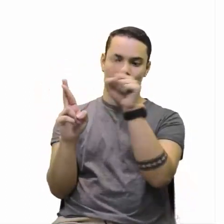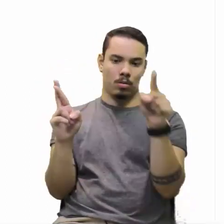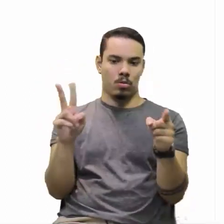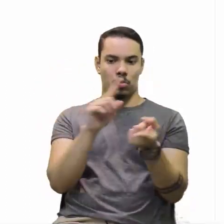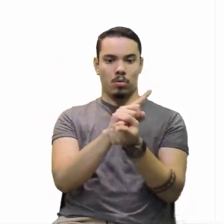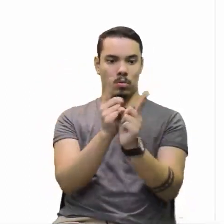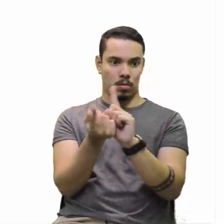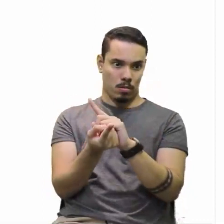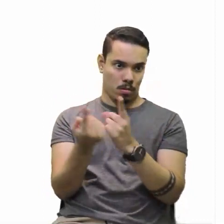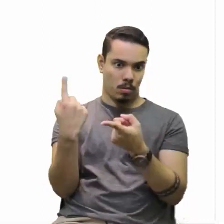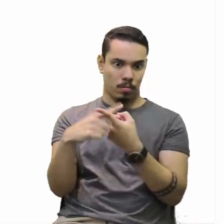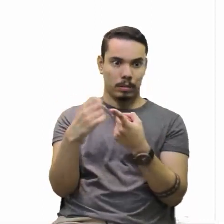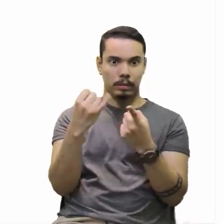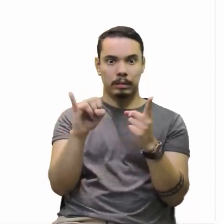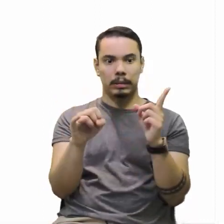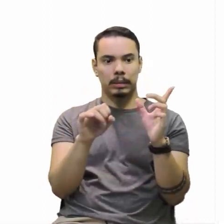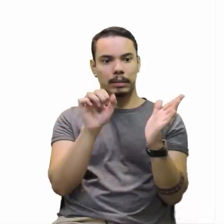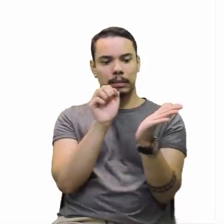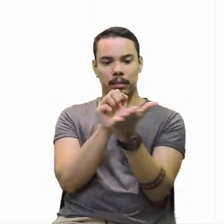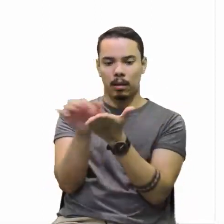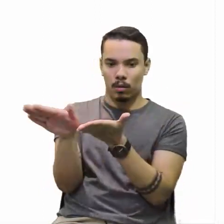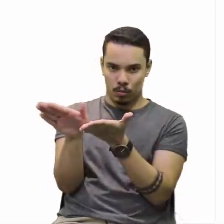Por quê? Saindo, né?